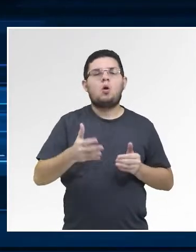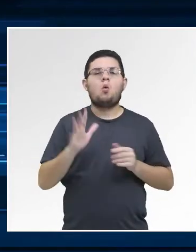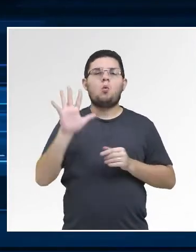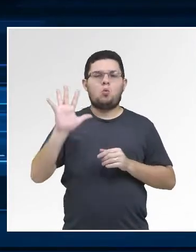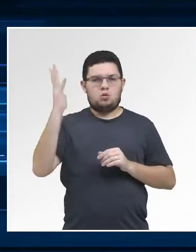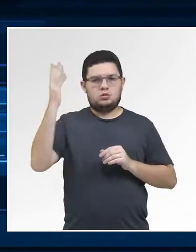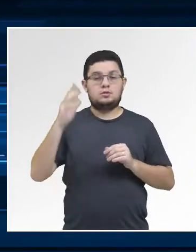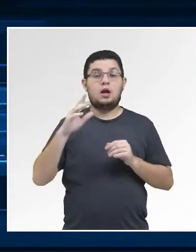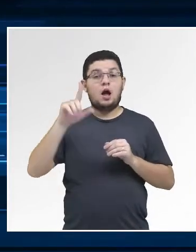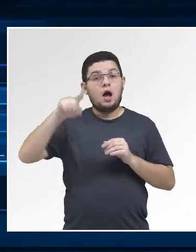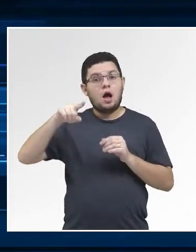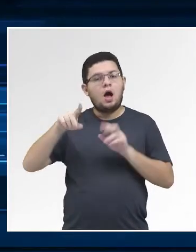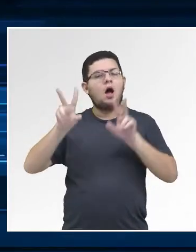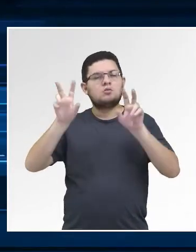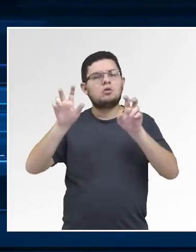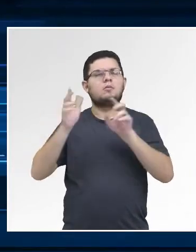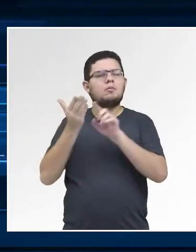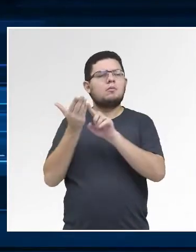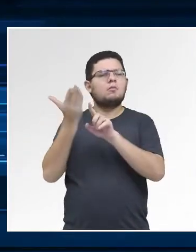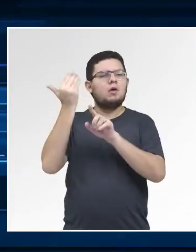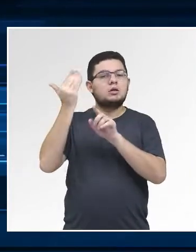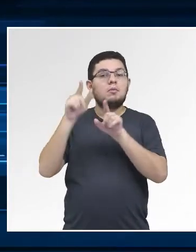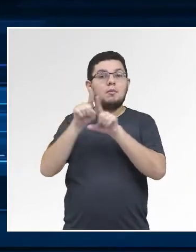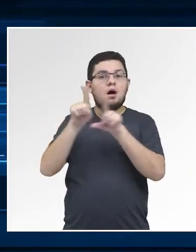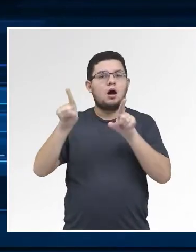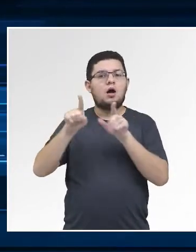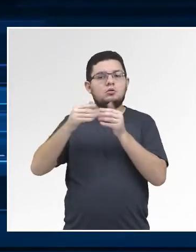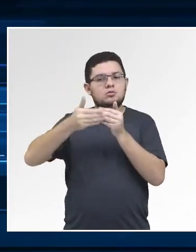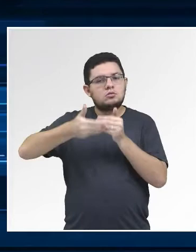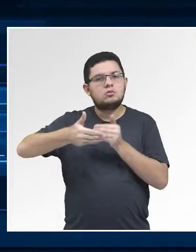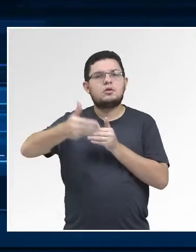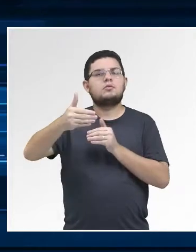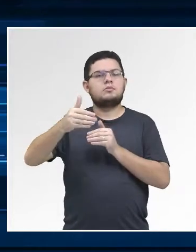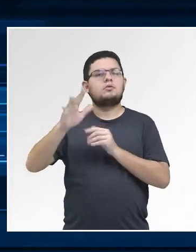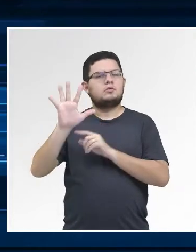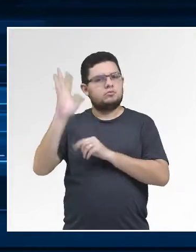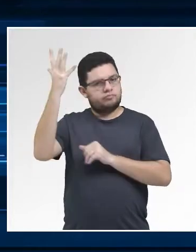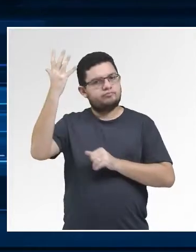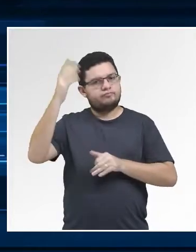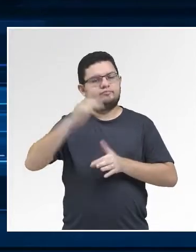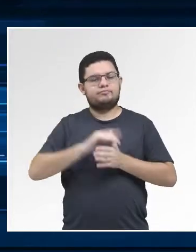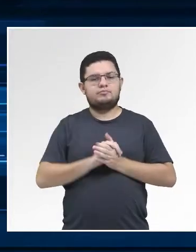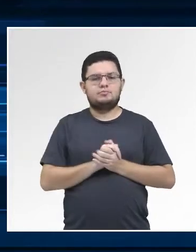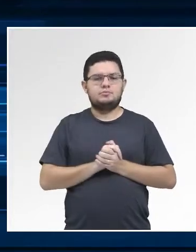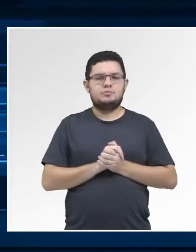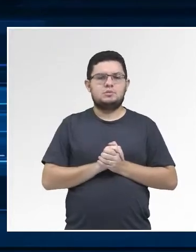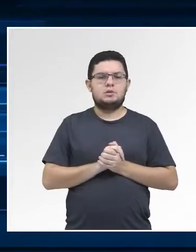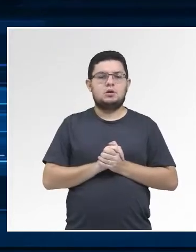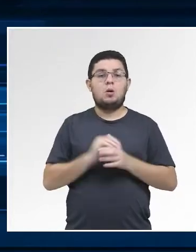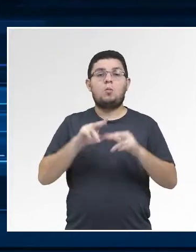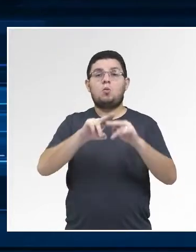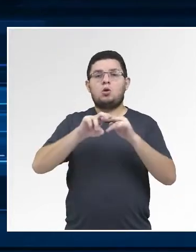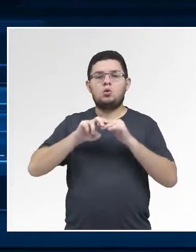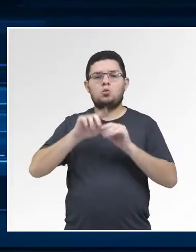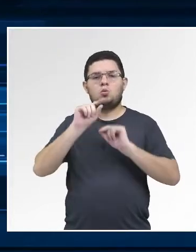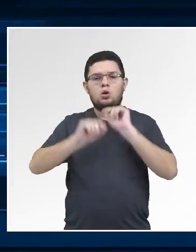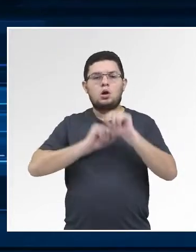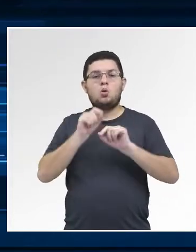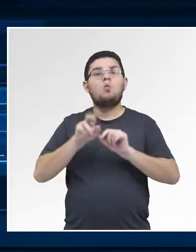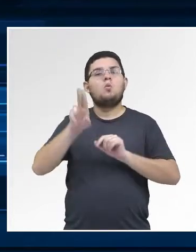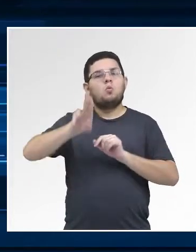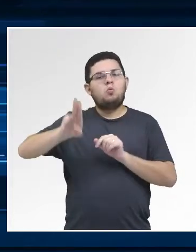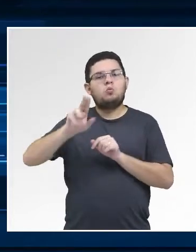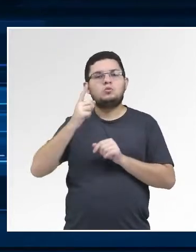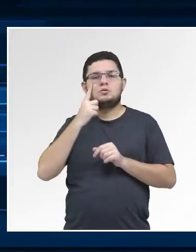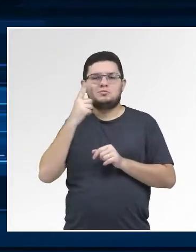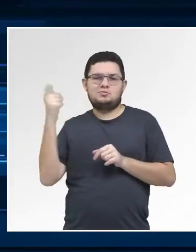esse passado, ele trouxe alguma consequência para o presente. Então, assim que você tem que utilizar o Present Perfect, e ele